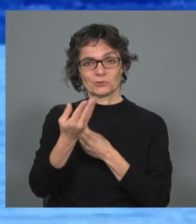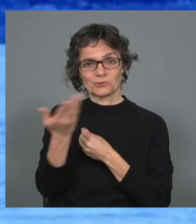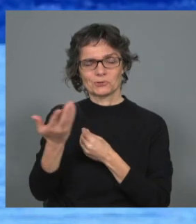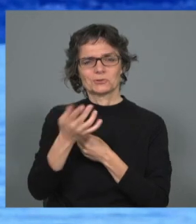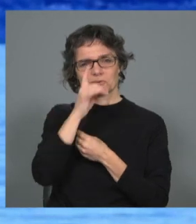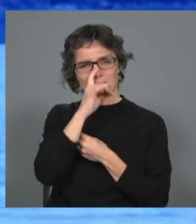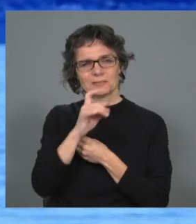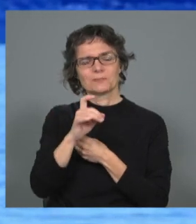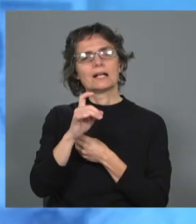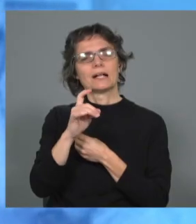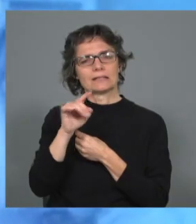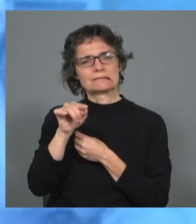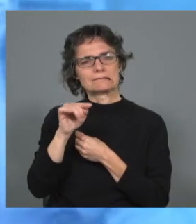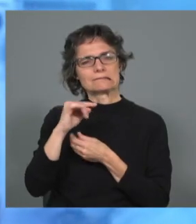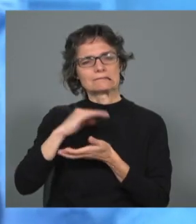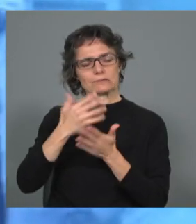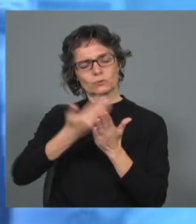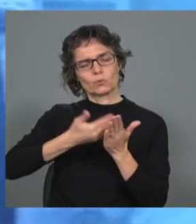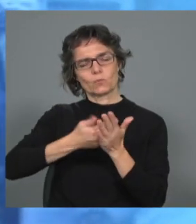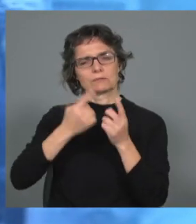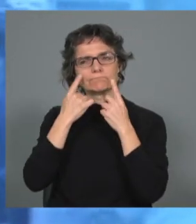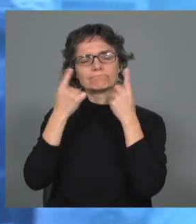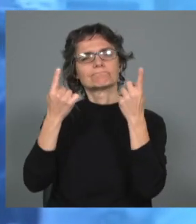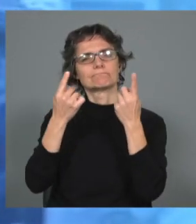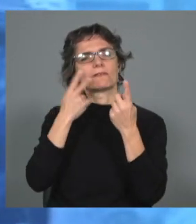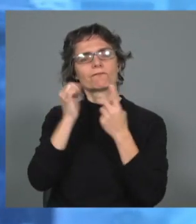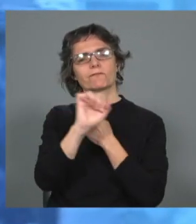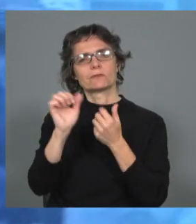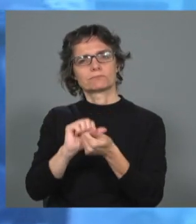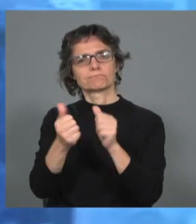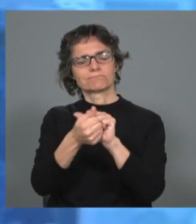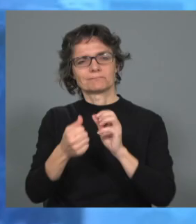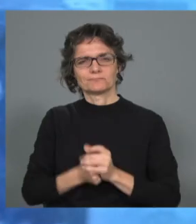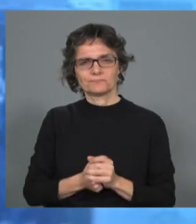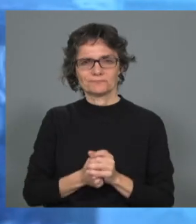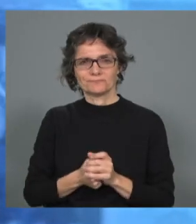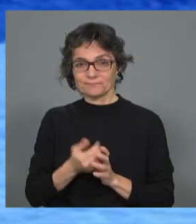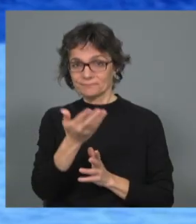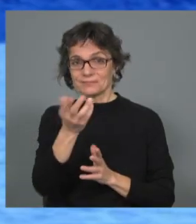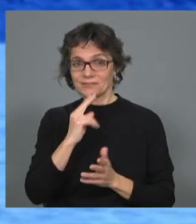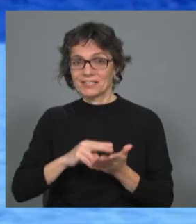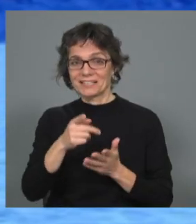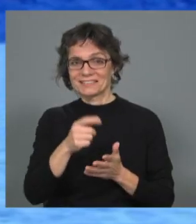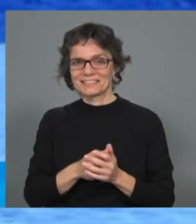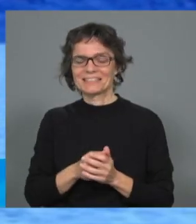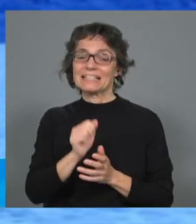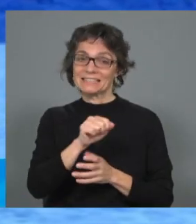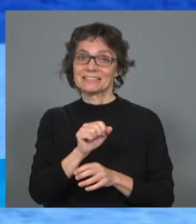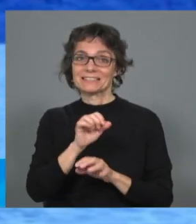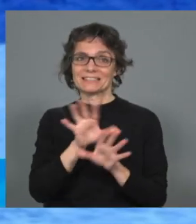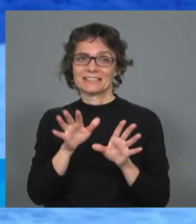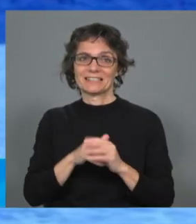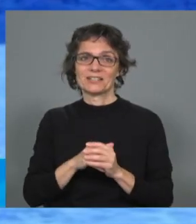grande capacidade transformadora nas vossas vidas, não foi, Soledade? Foi sim, muito obrigada pelo convite, é com imenso gosto